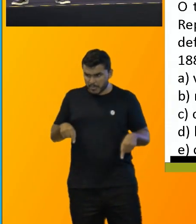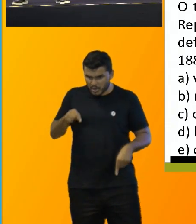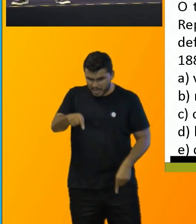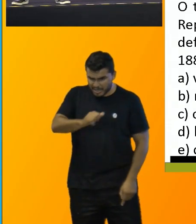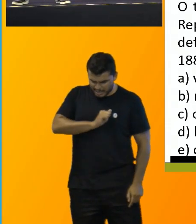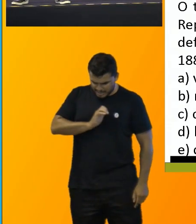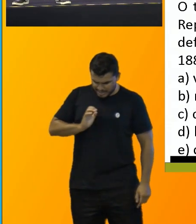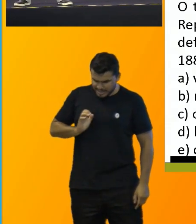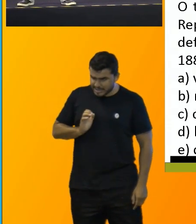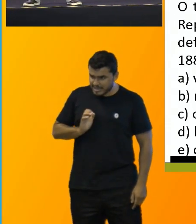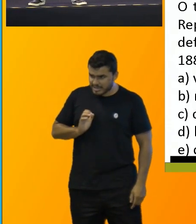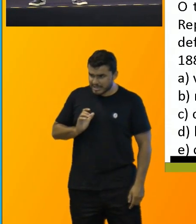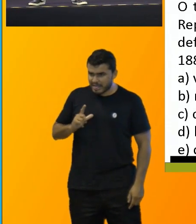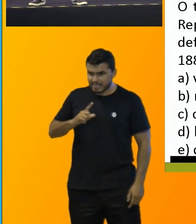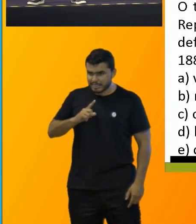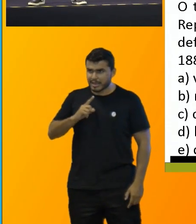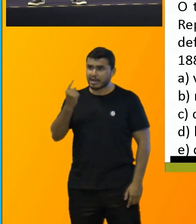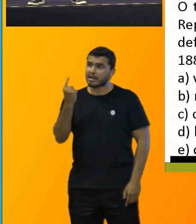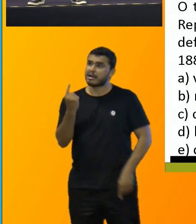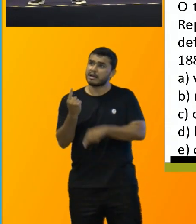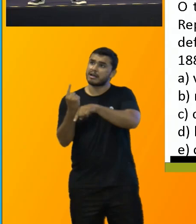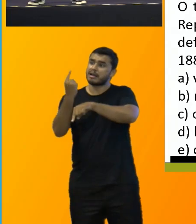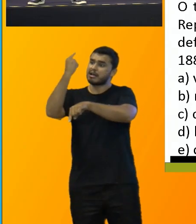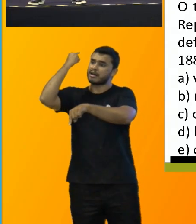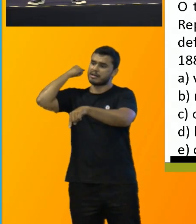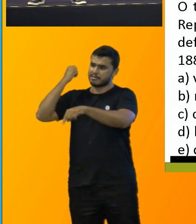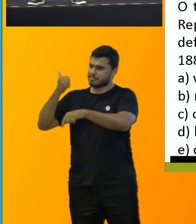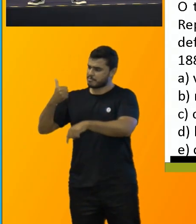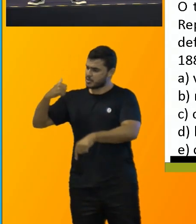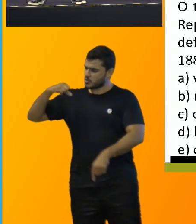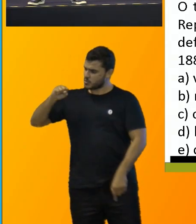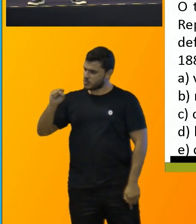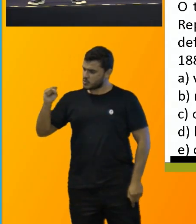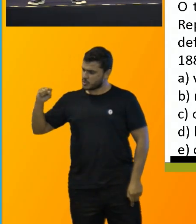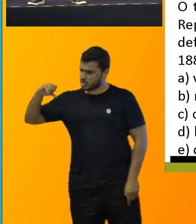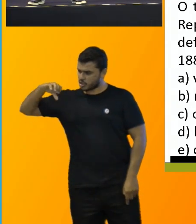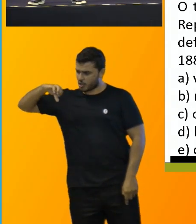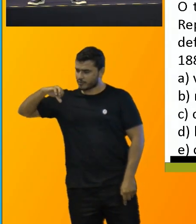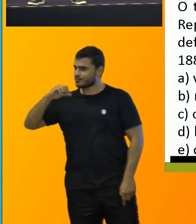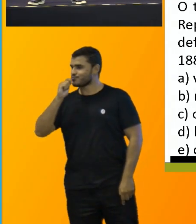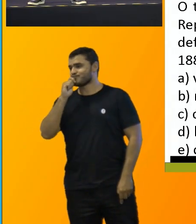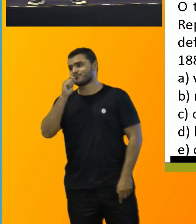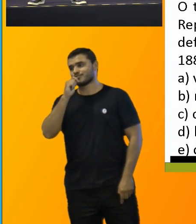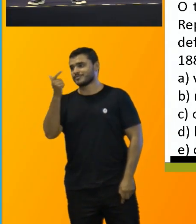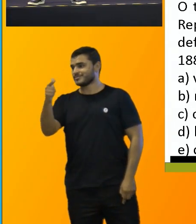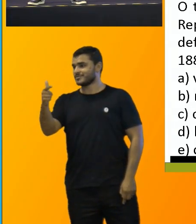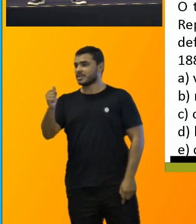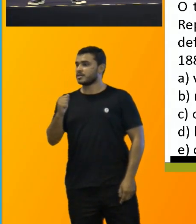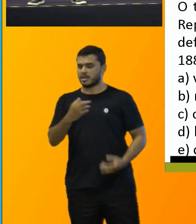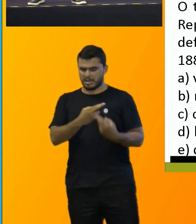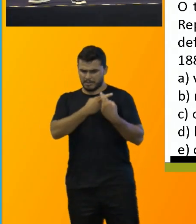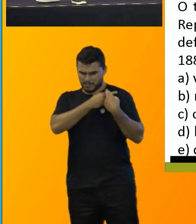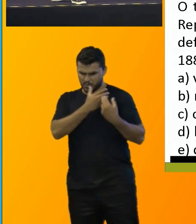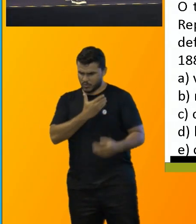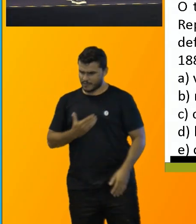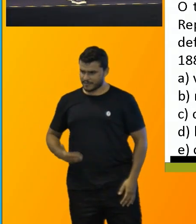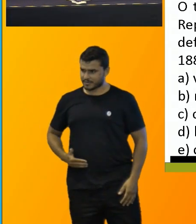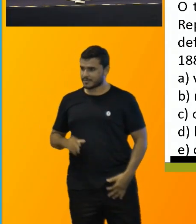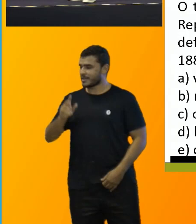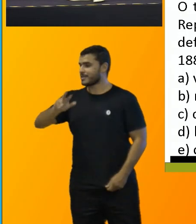se fosse no ano de 1889 até 1930. Não era responsabilidade do Estado, eram